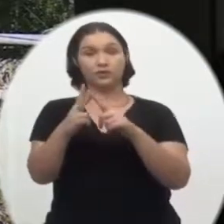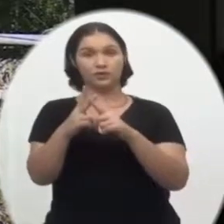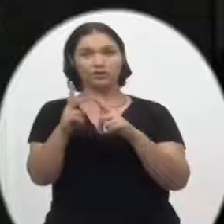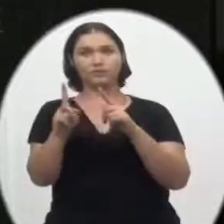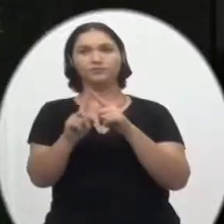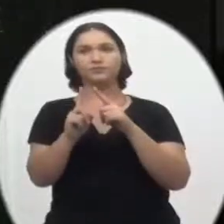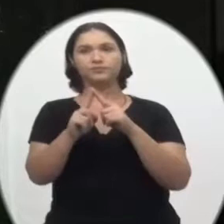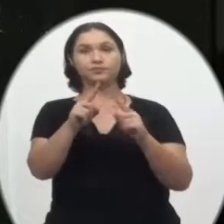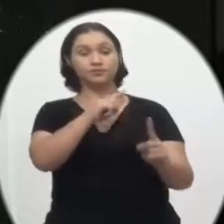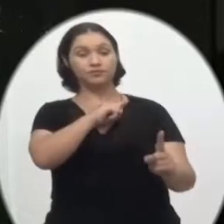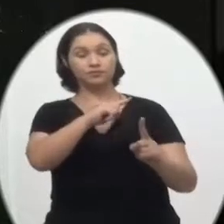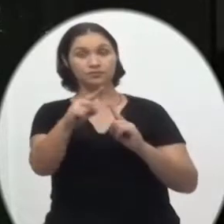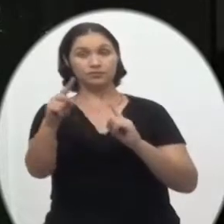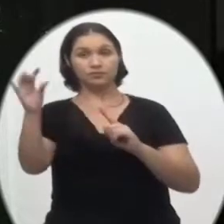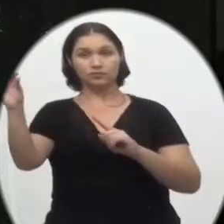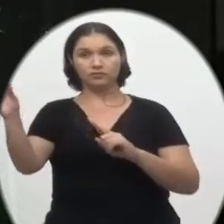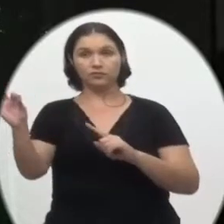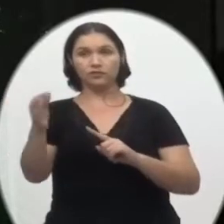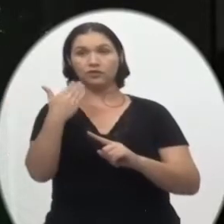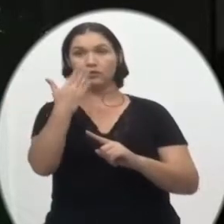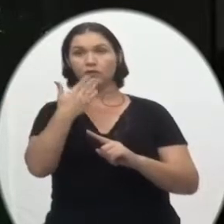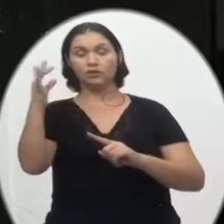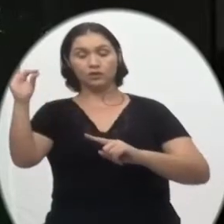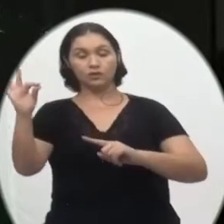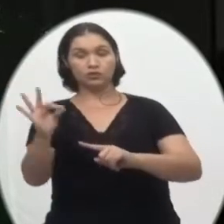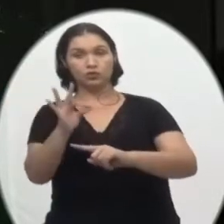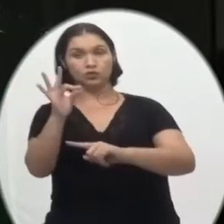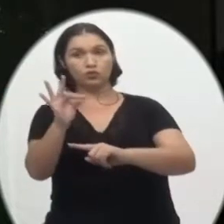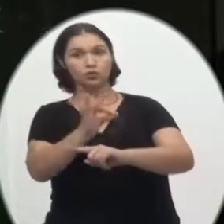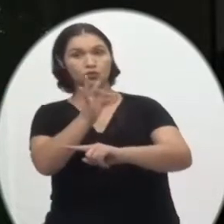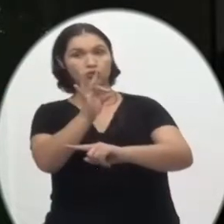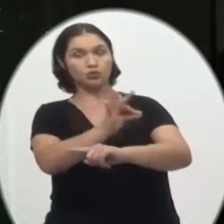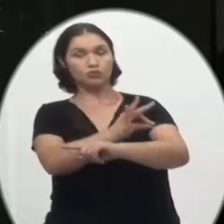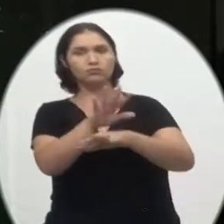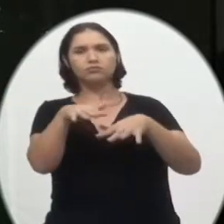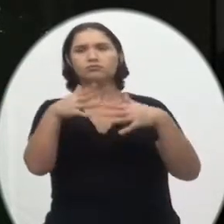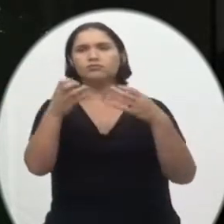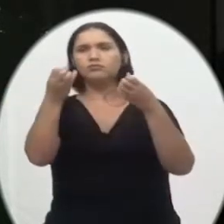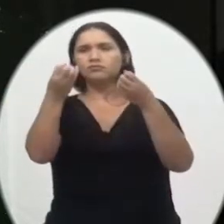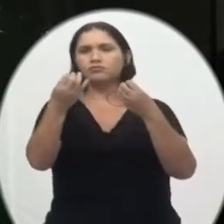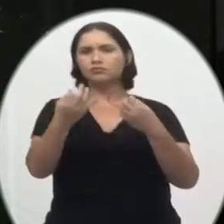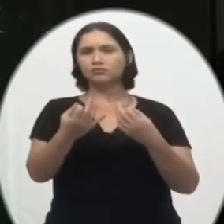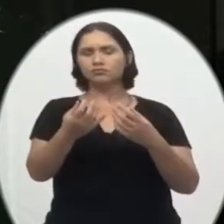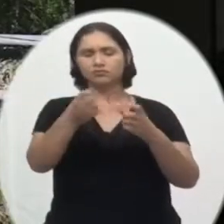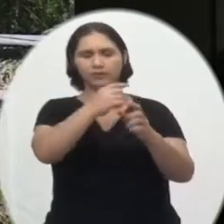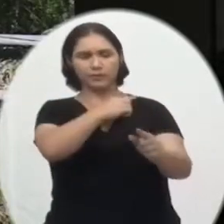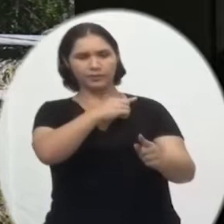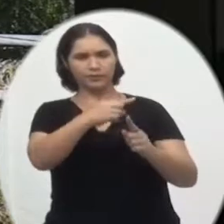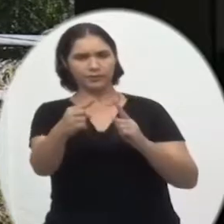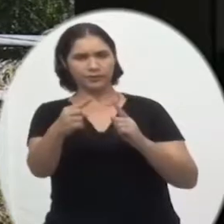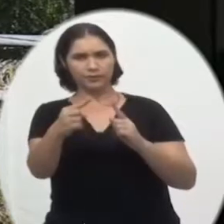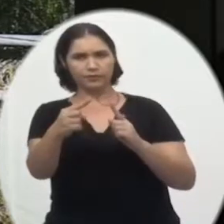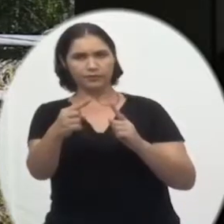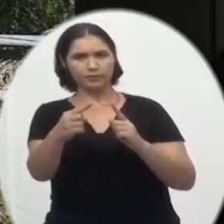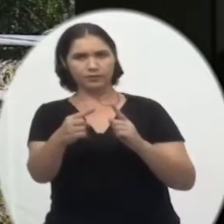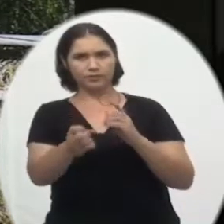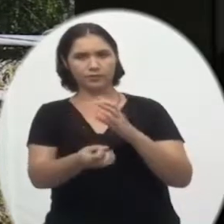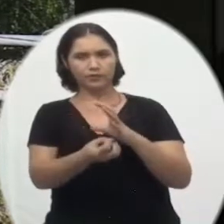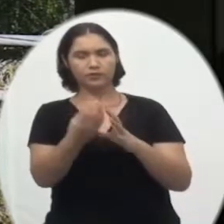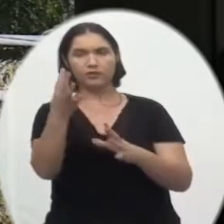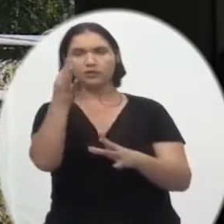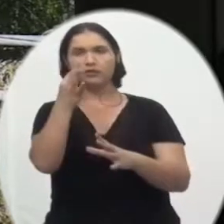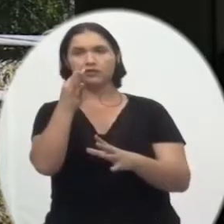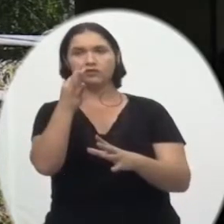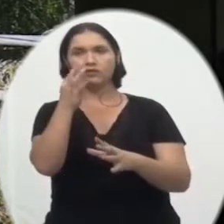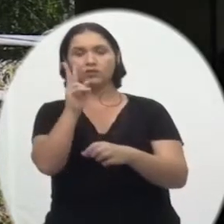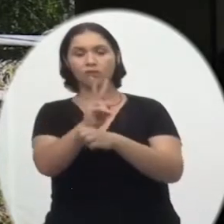a proibição de abelhas. Esta lei tinha o seguinte equívoco. Era proibida a criação de todo tipo de abelhas